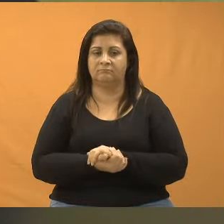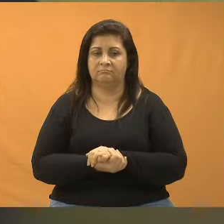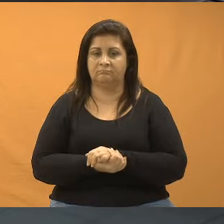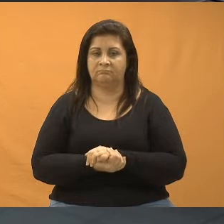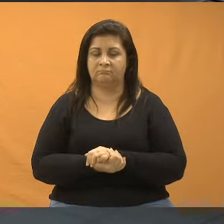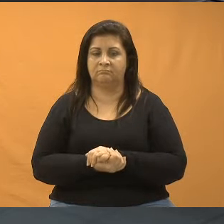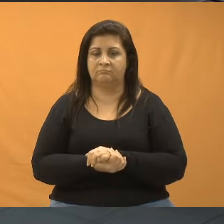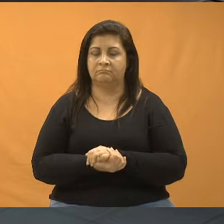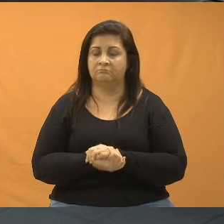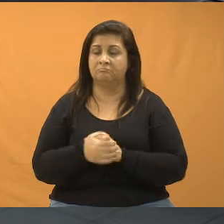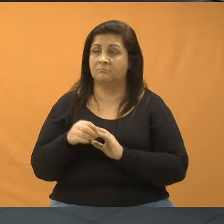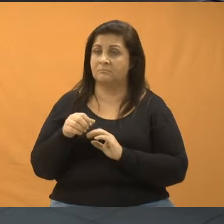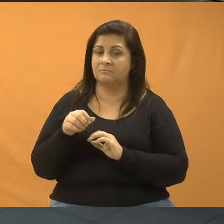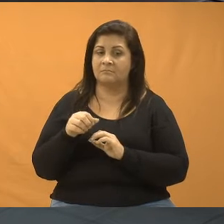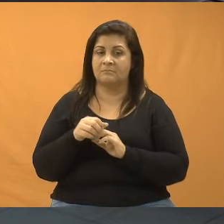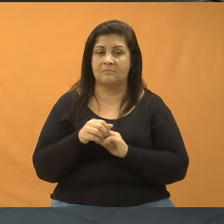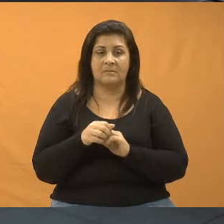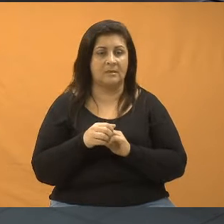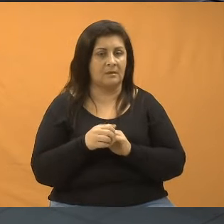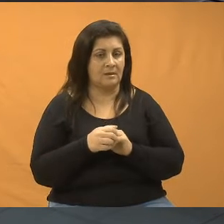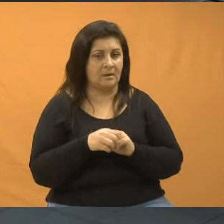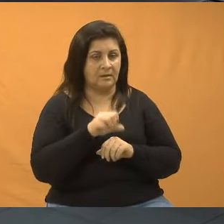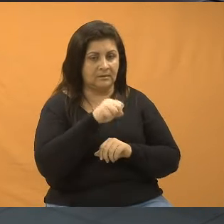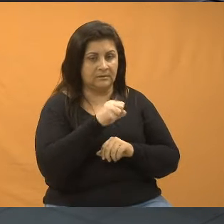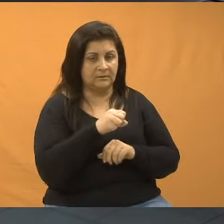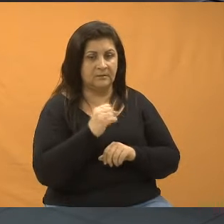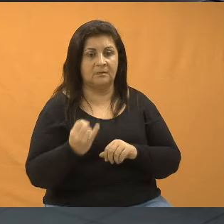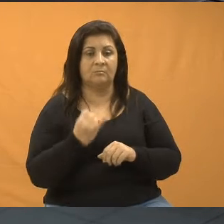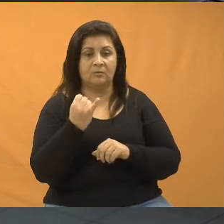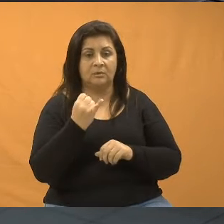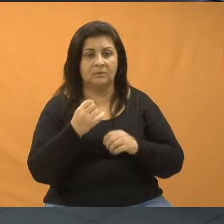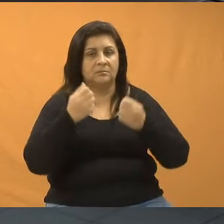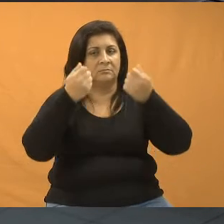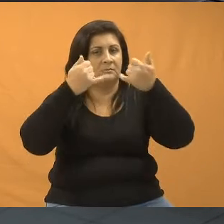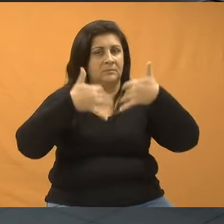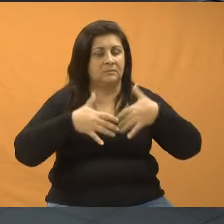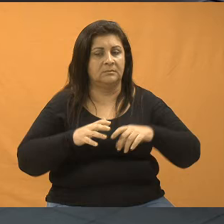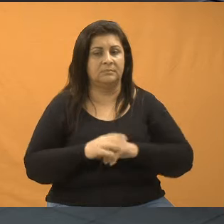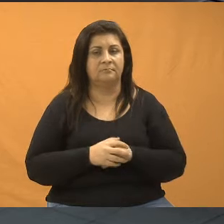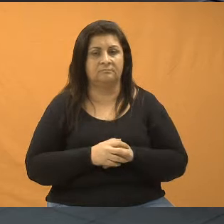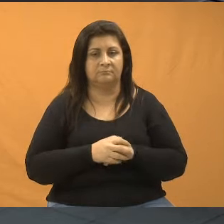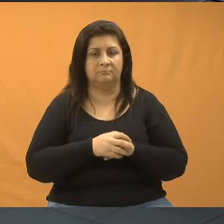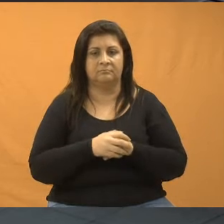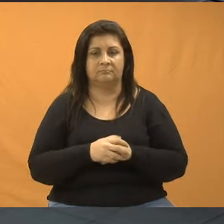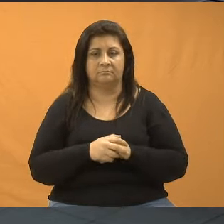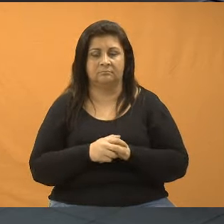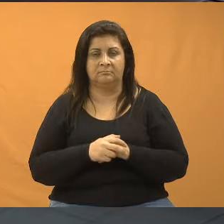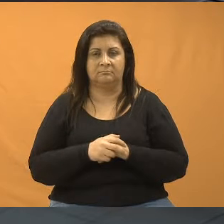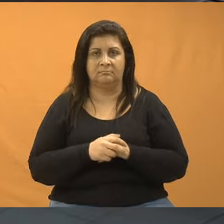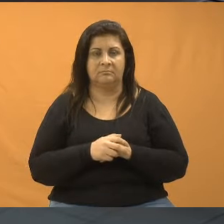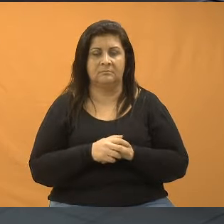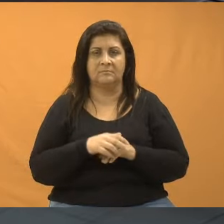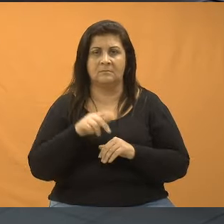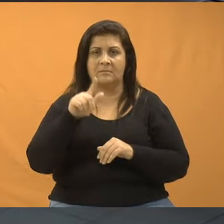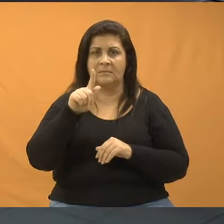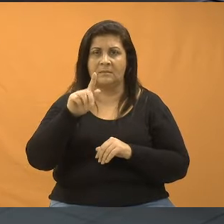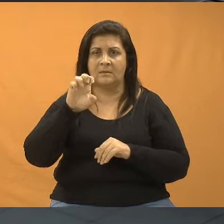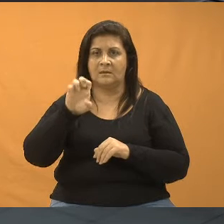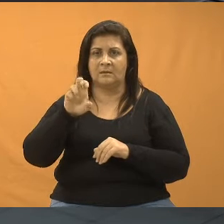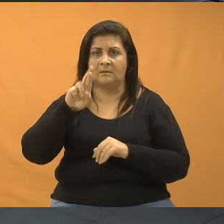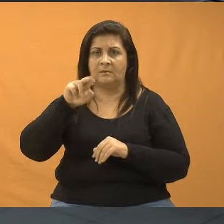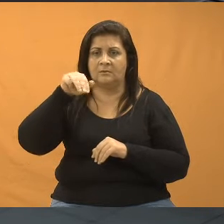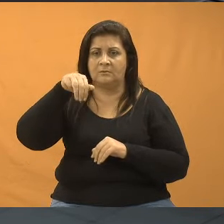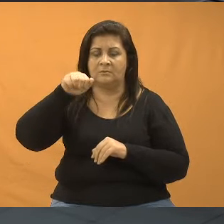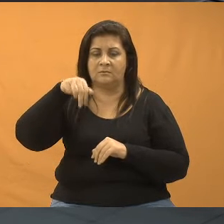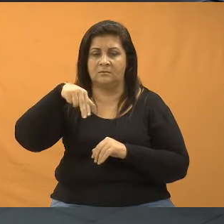muito importante, a gente está falando, até para desmistificar alguma coisa. Está ali o Germano, que é da faculdade AMB